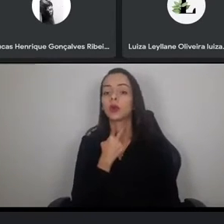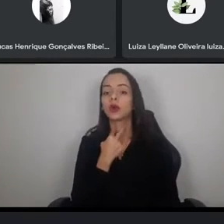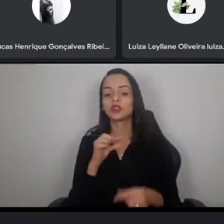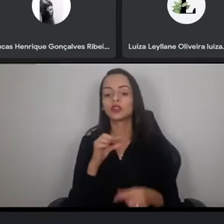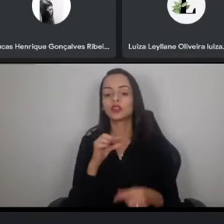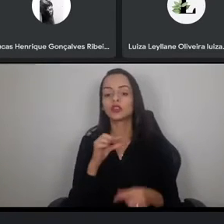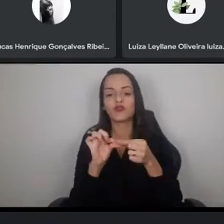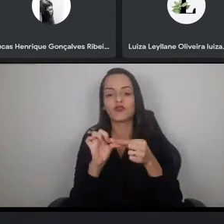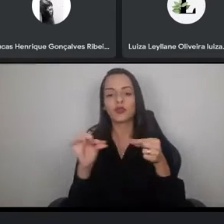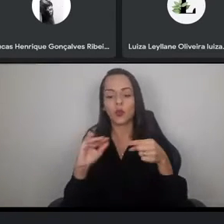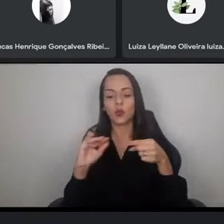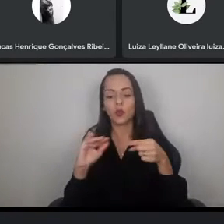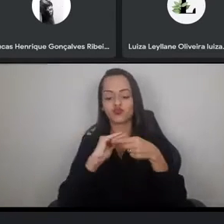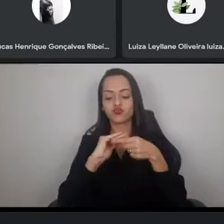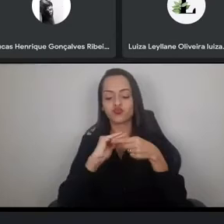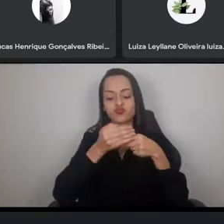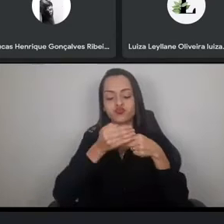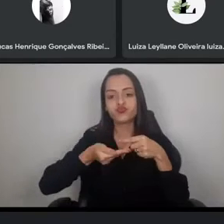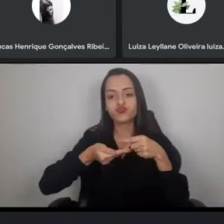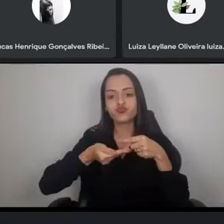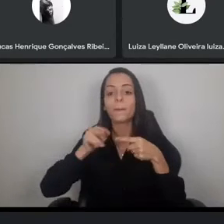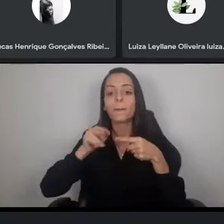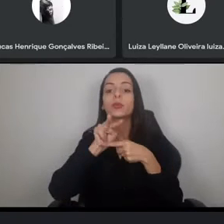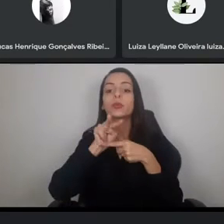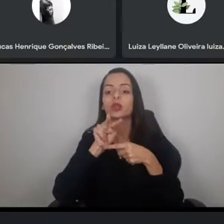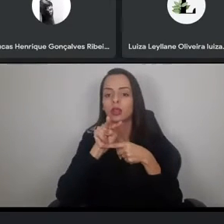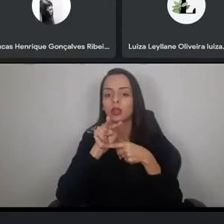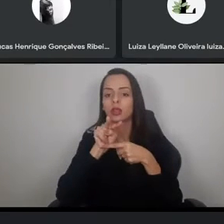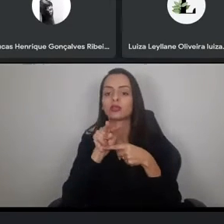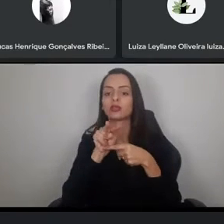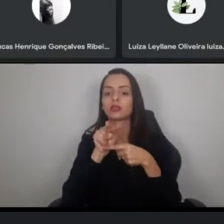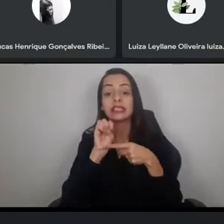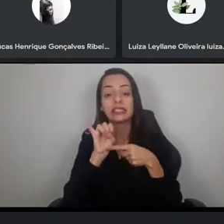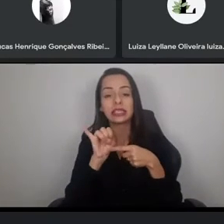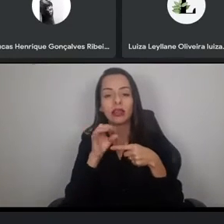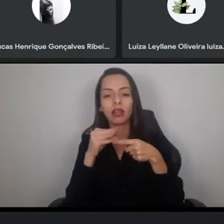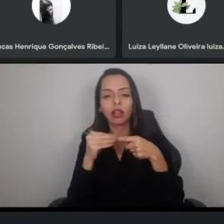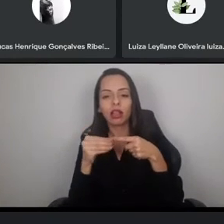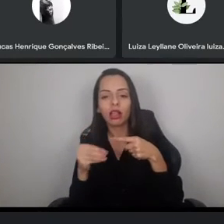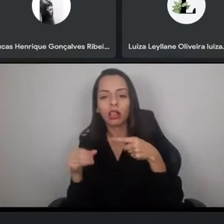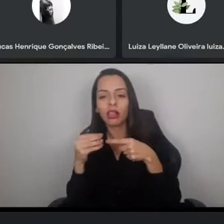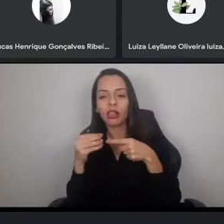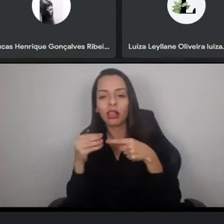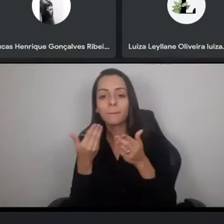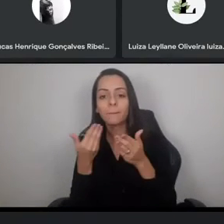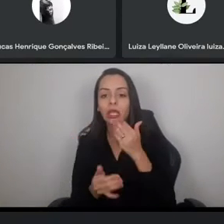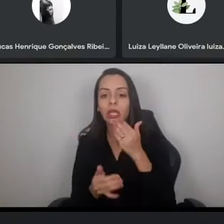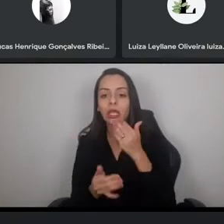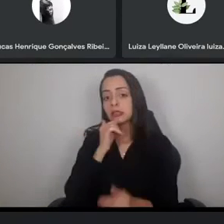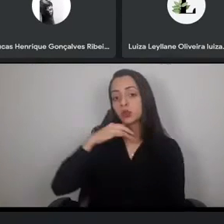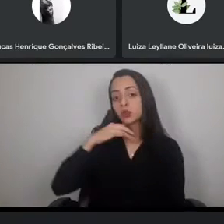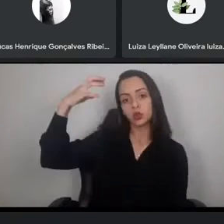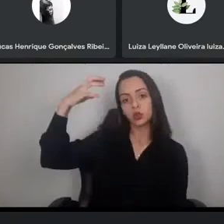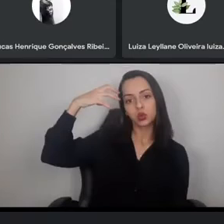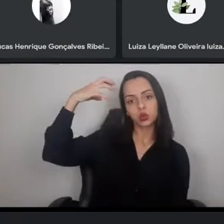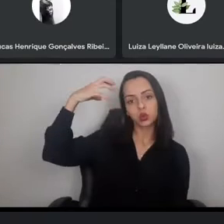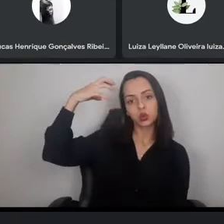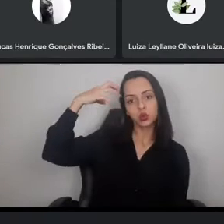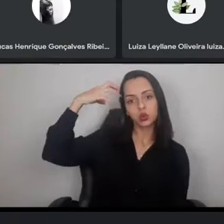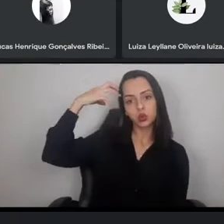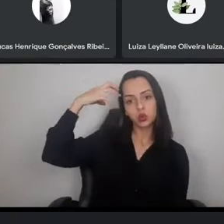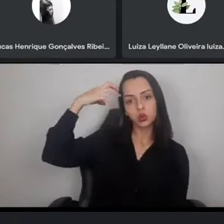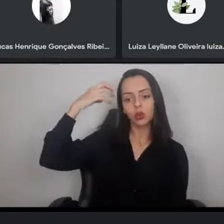um nível de isolamento, sem a proteção adequada. Por exemplo, numa instalação de um chuveiro, fazemos as conexões, mas